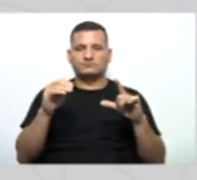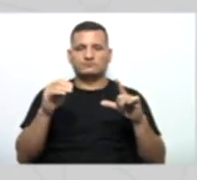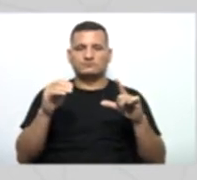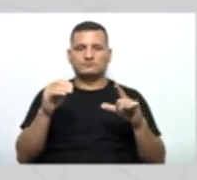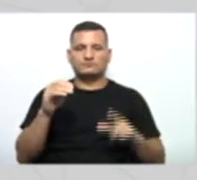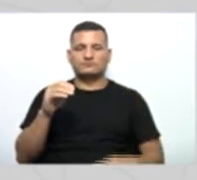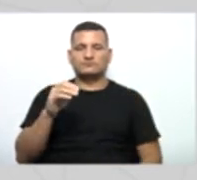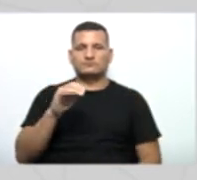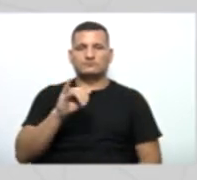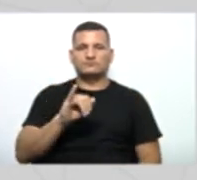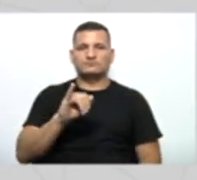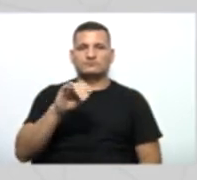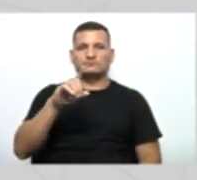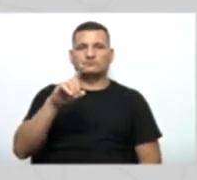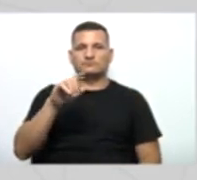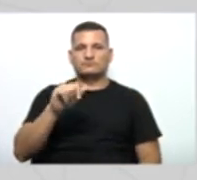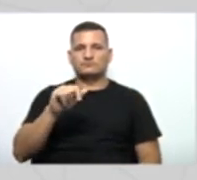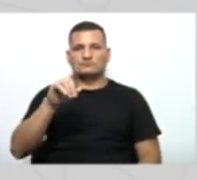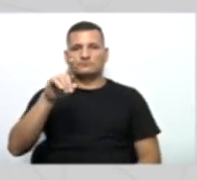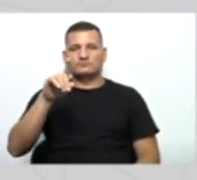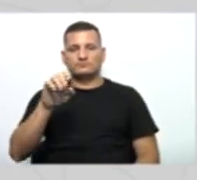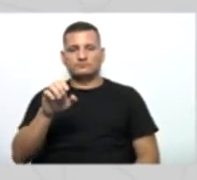pessoa,